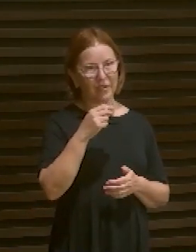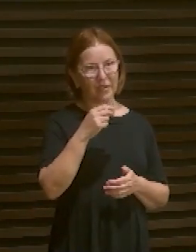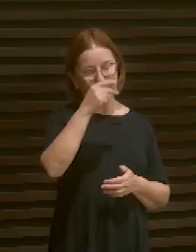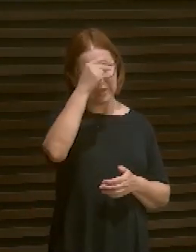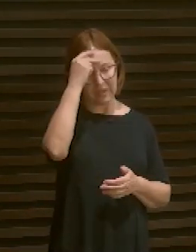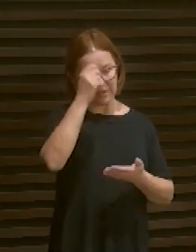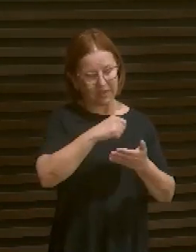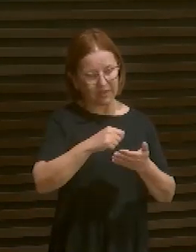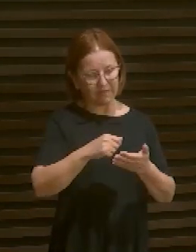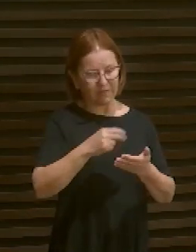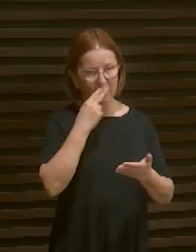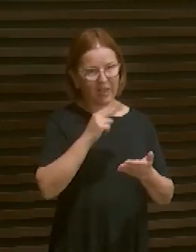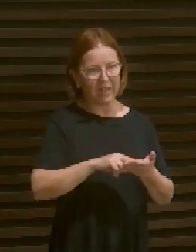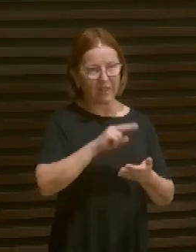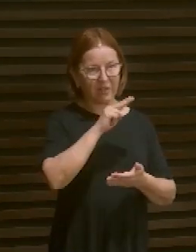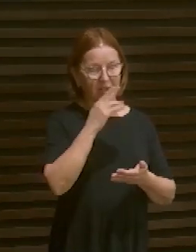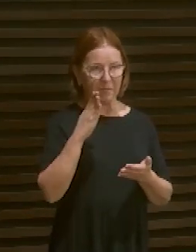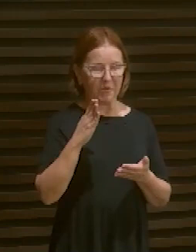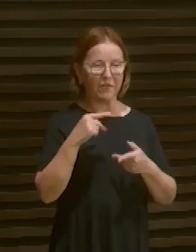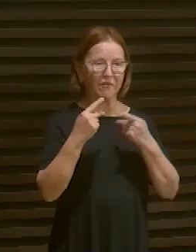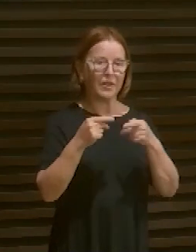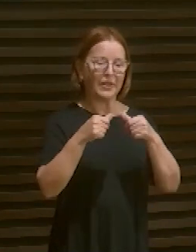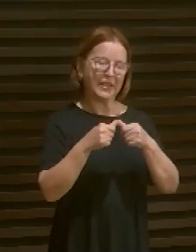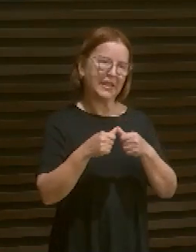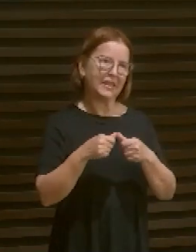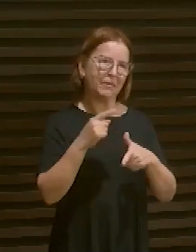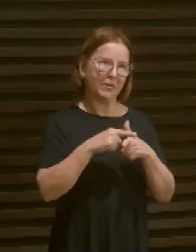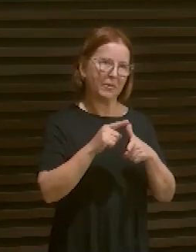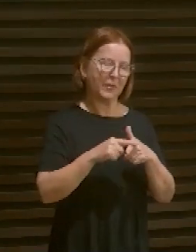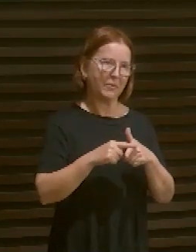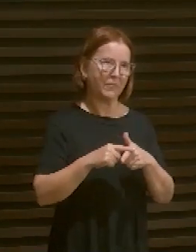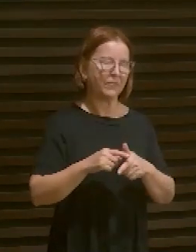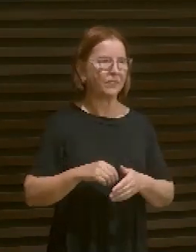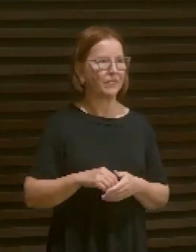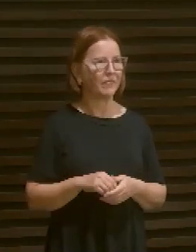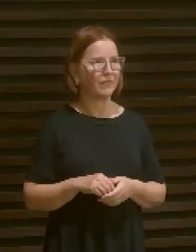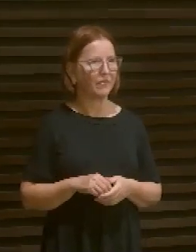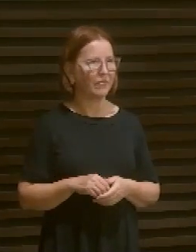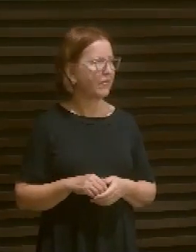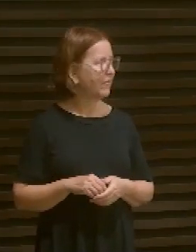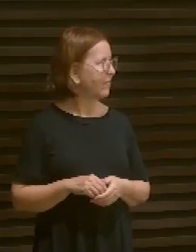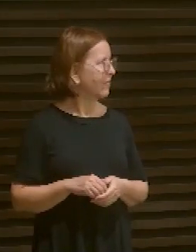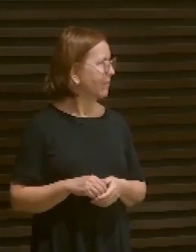aqui. Eu sei que meu amigo Douglas parece que está hoje aqui, ele é piloto.